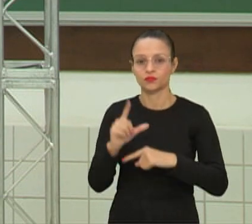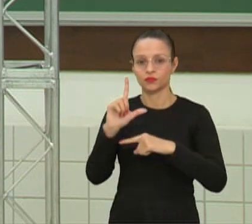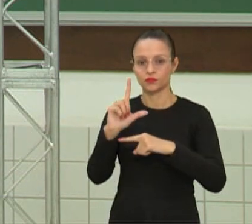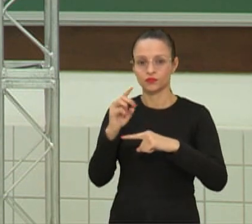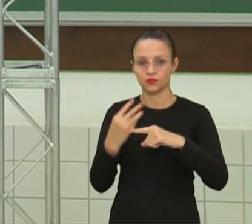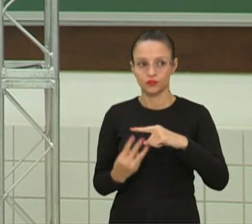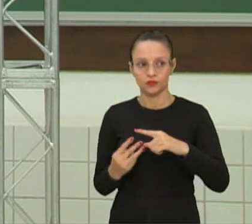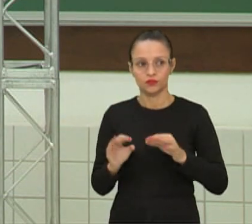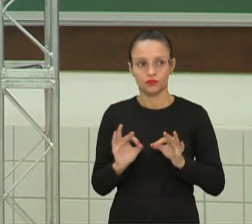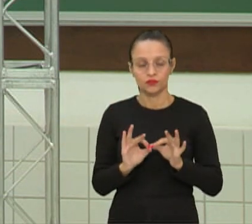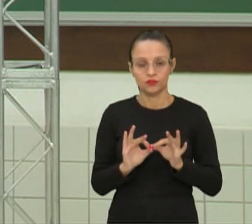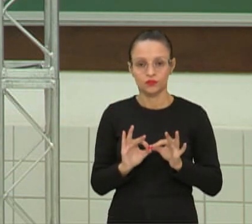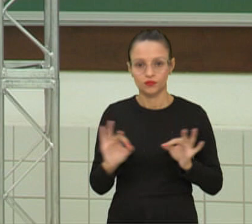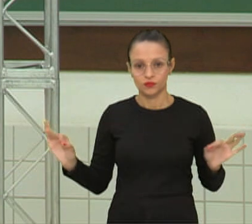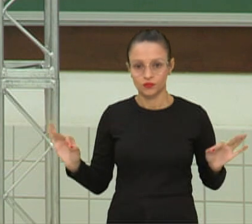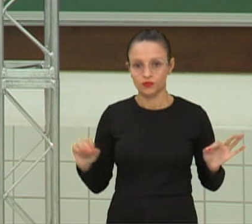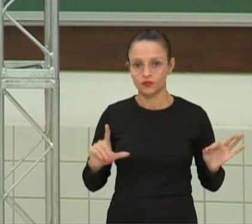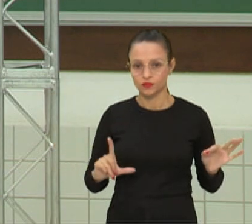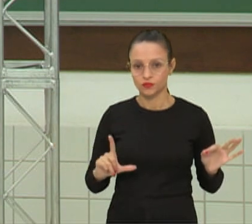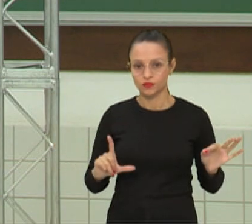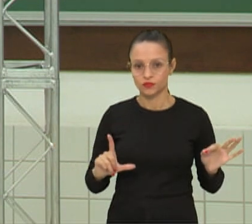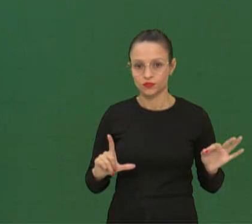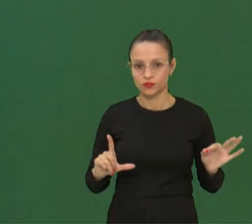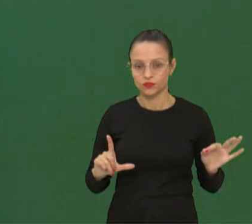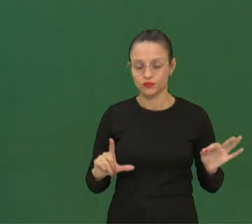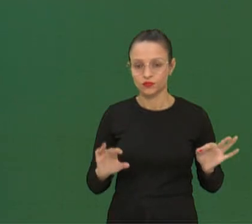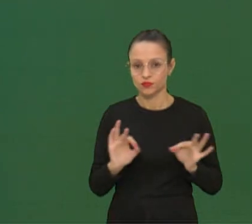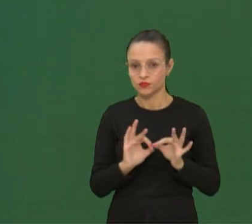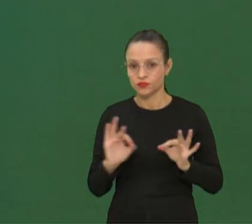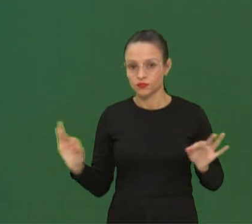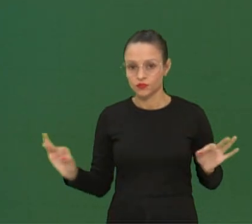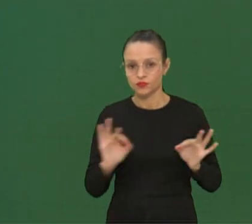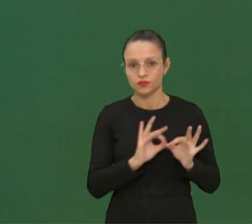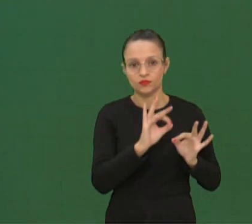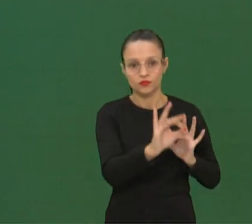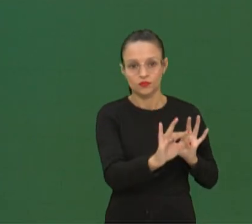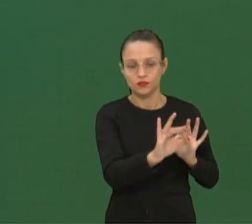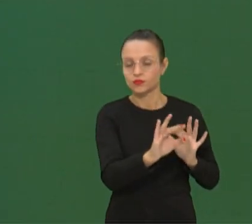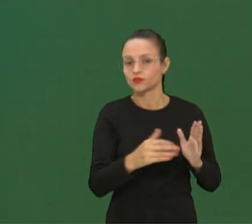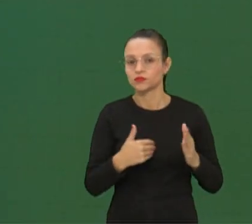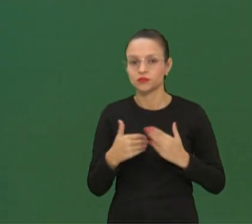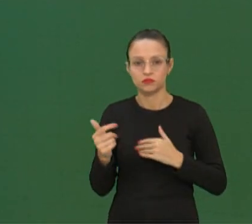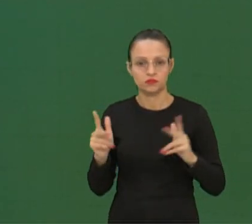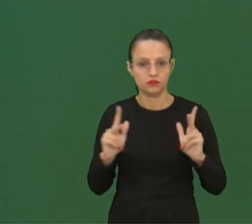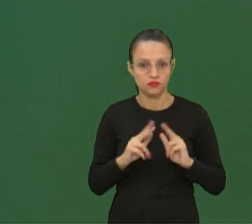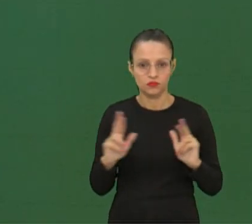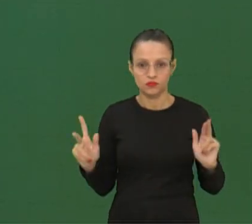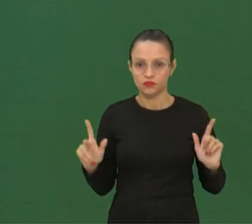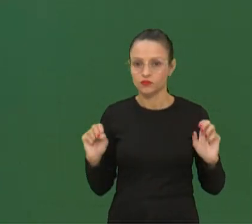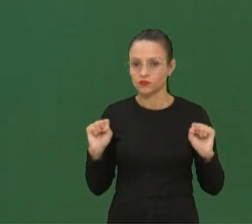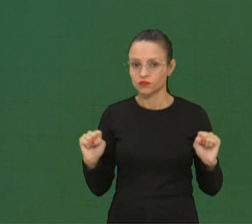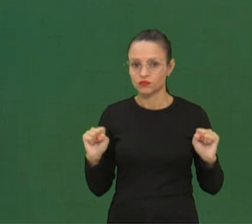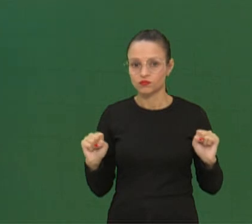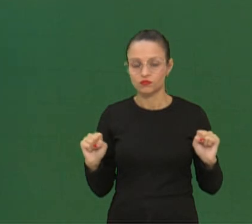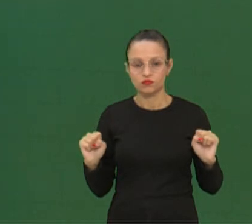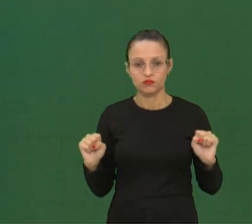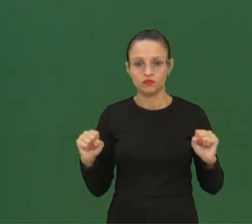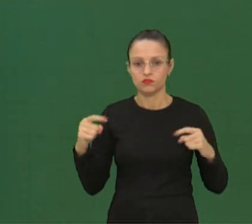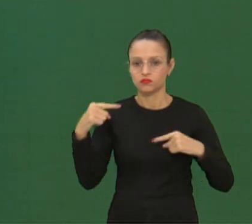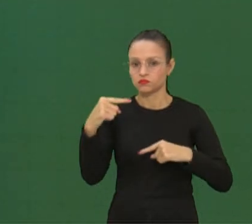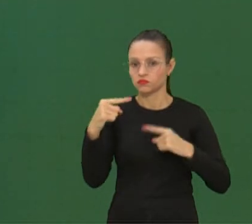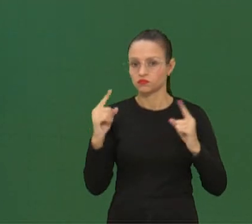L. Nós já conversamos antes, o comprimento e a largura não tem distinção, tá? Então, você pode fazer na posição que você quiser, né? Comprimento na horizontal e largura